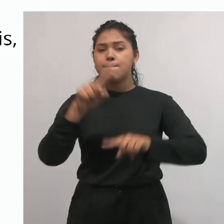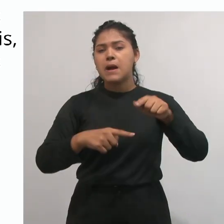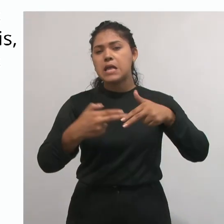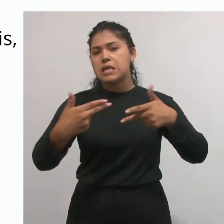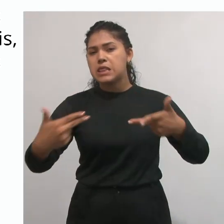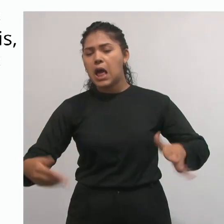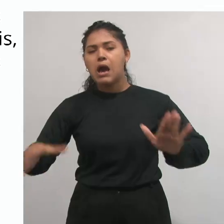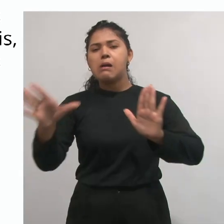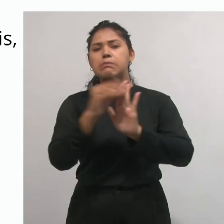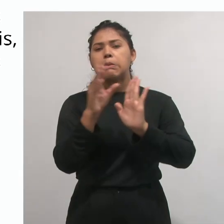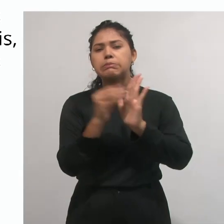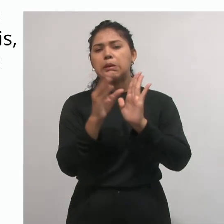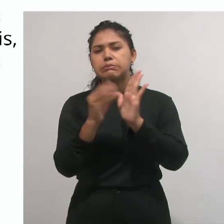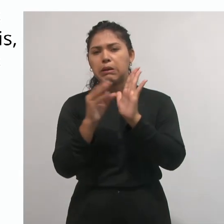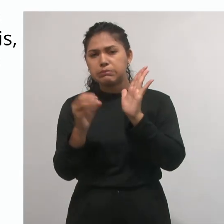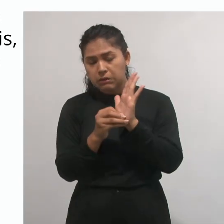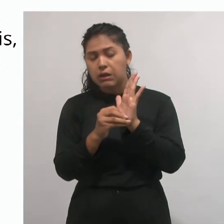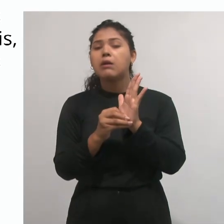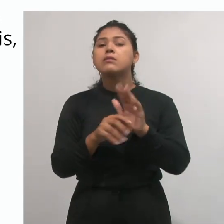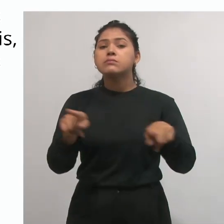novos conteúdos